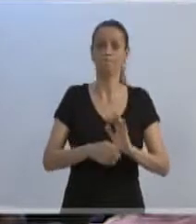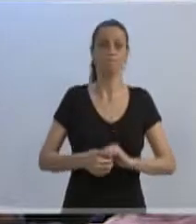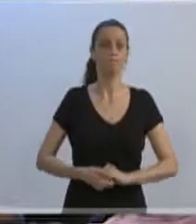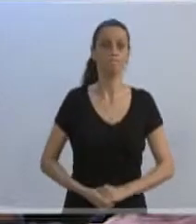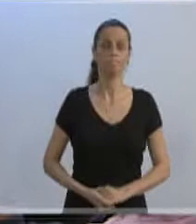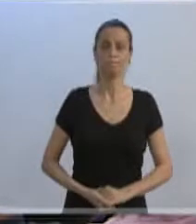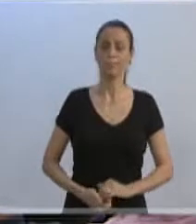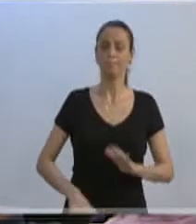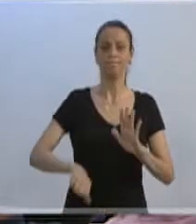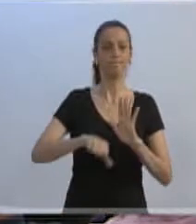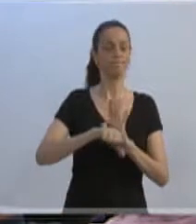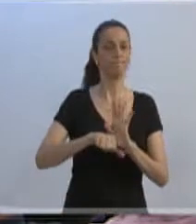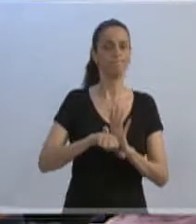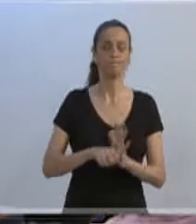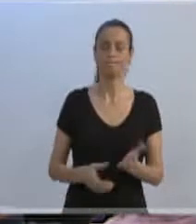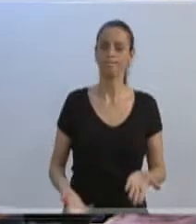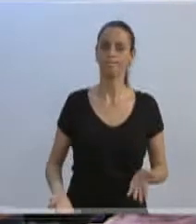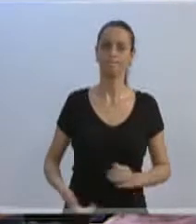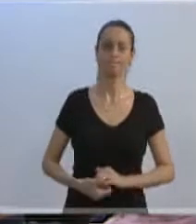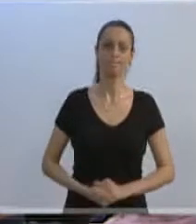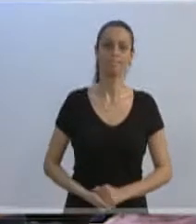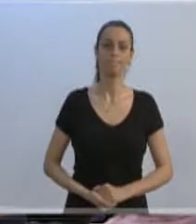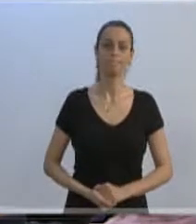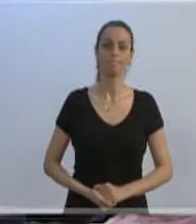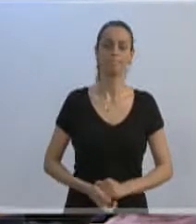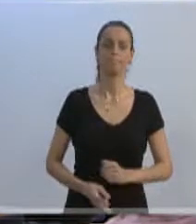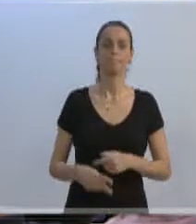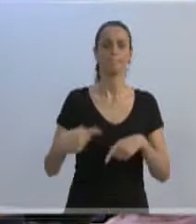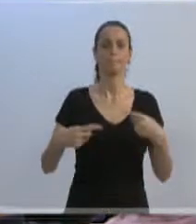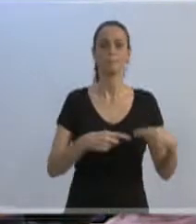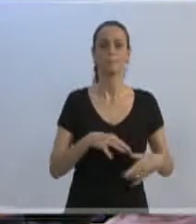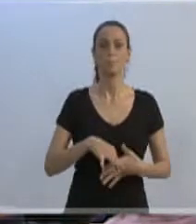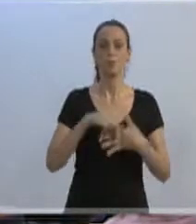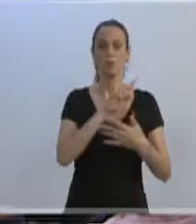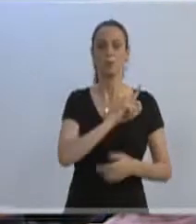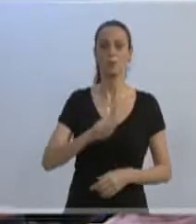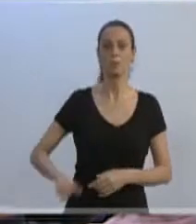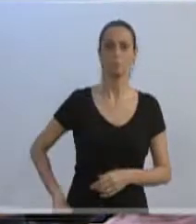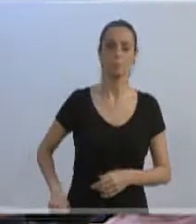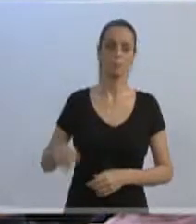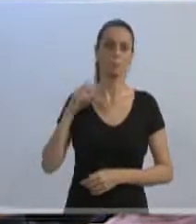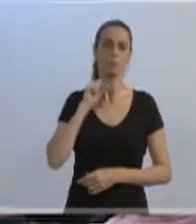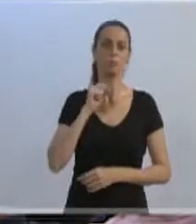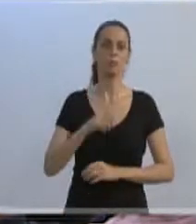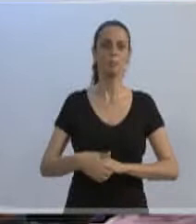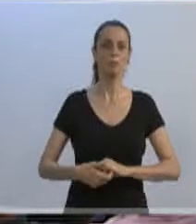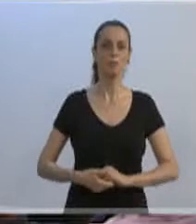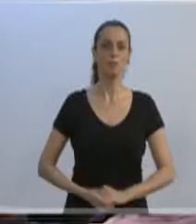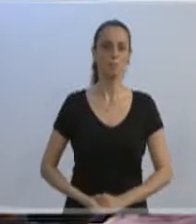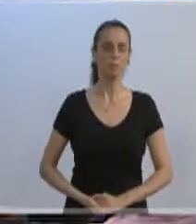ainda em discussão o líder do governo vereador sílvio os irmãos